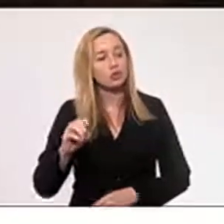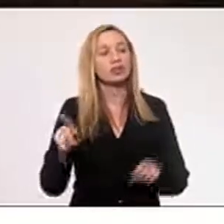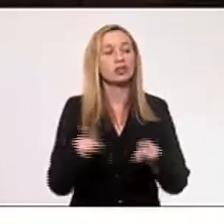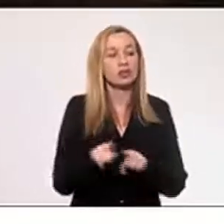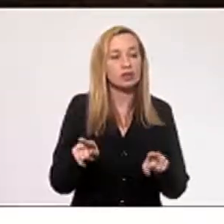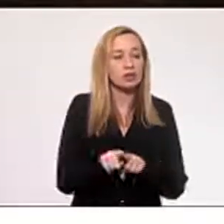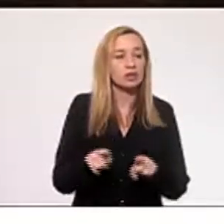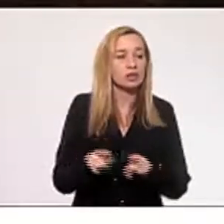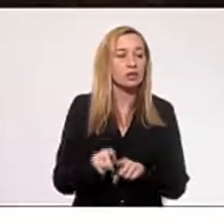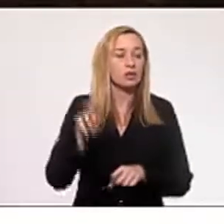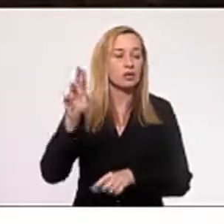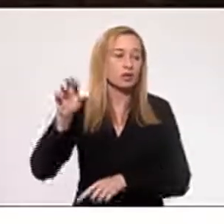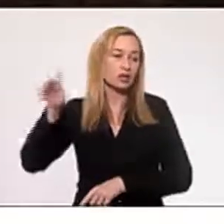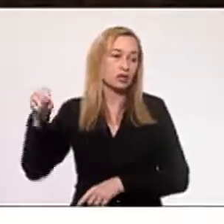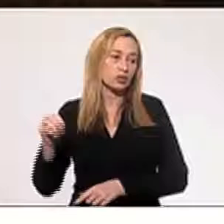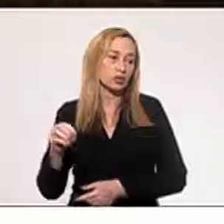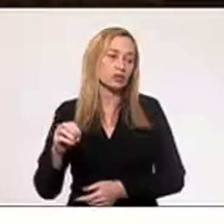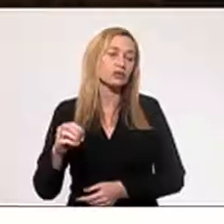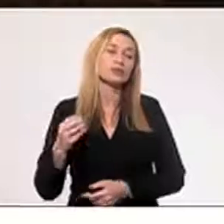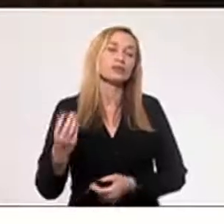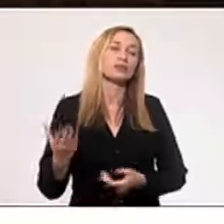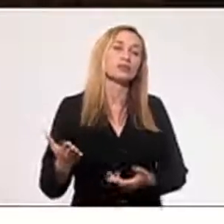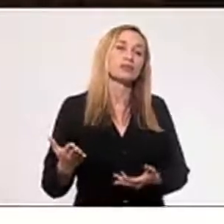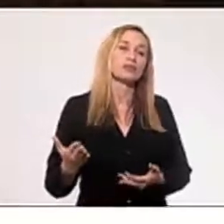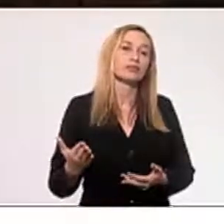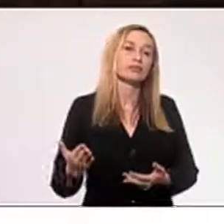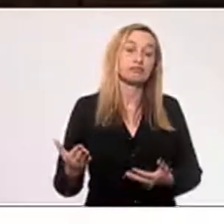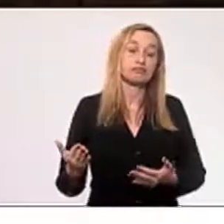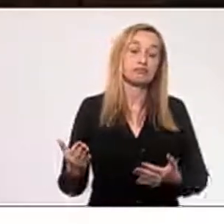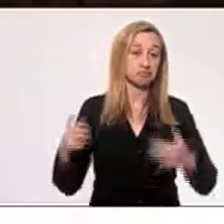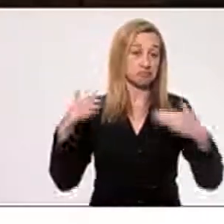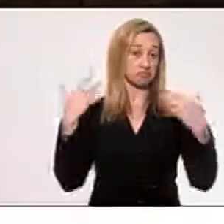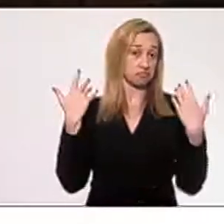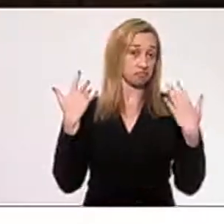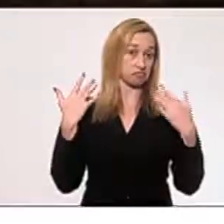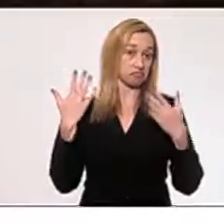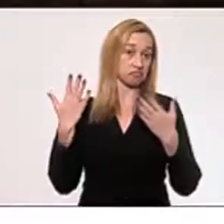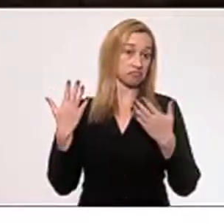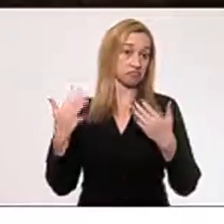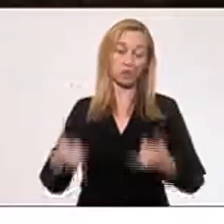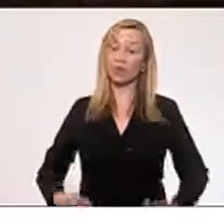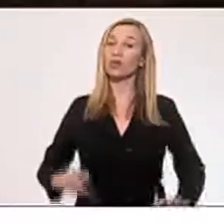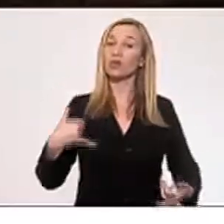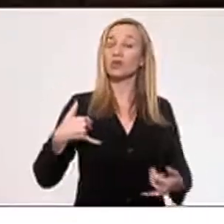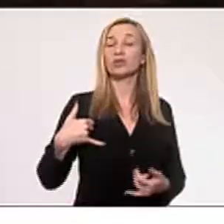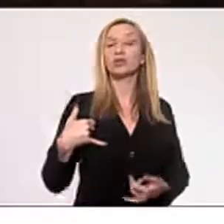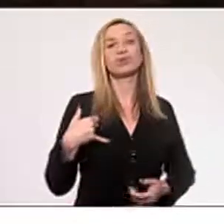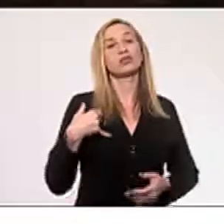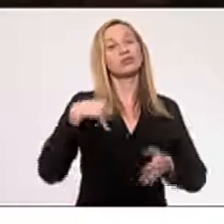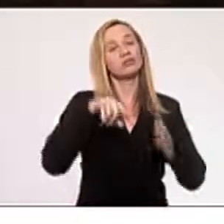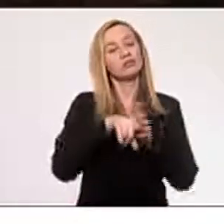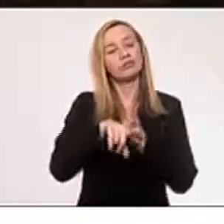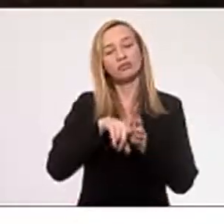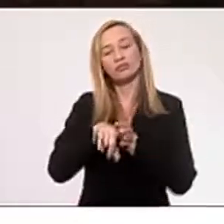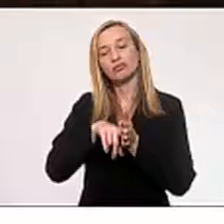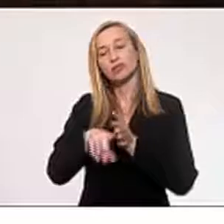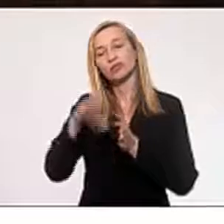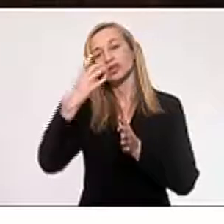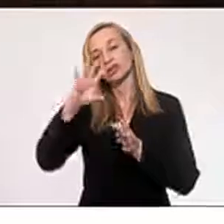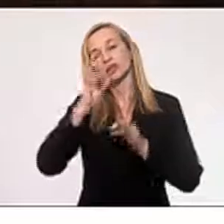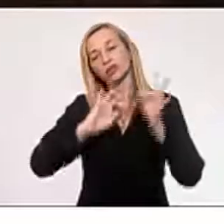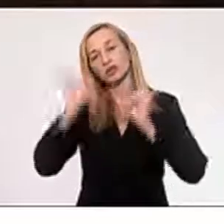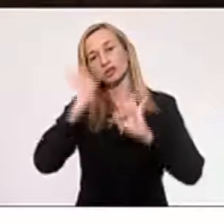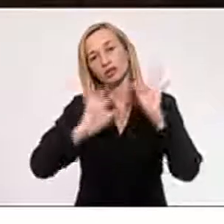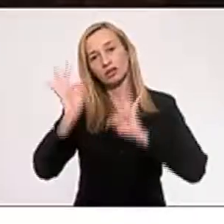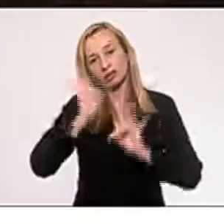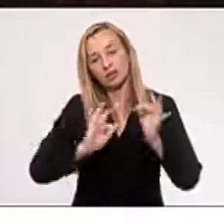algumas áreas do conhecimento, em posições, digamos, honrosas, do ponto de vista da ciência brasileira, da ciência latino-americana,